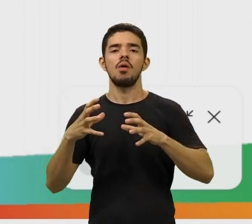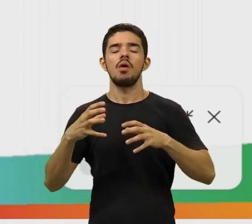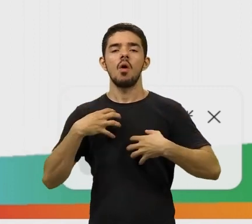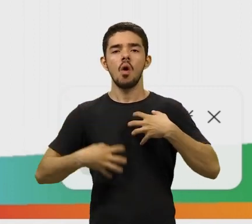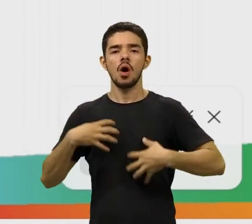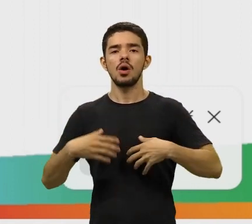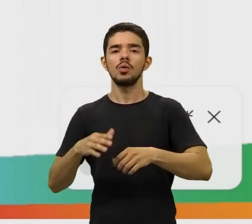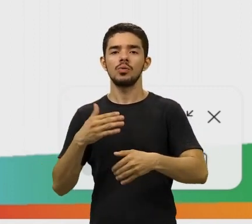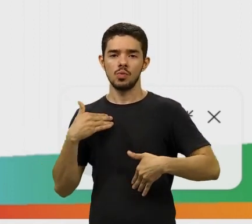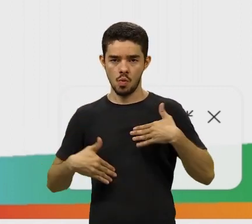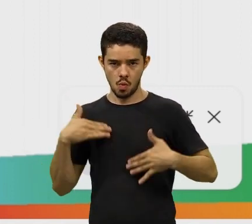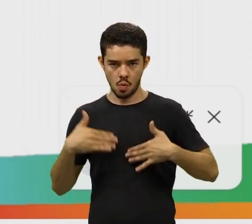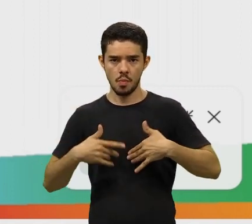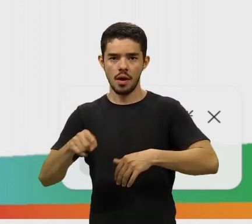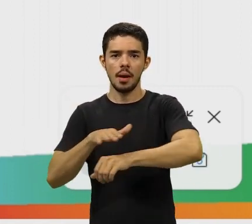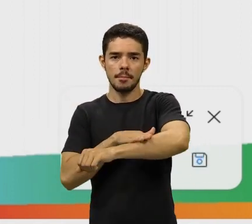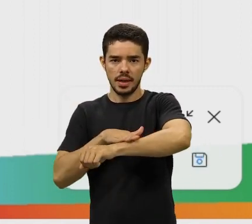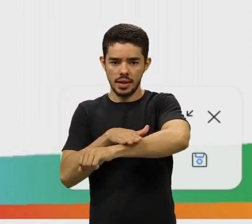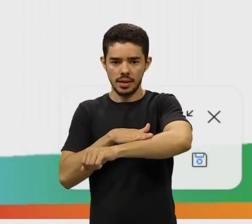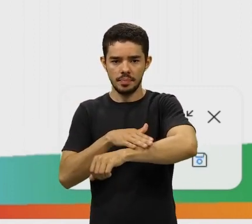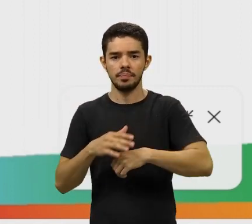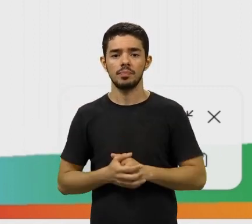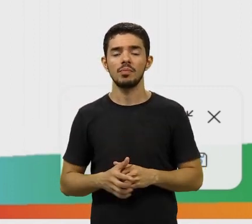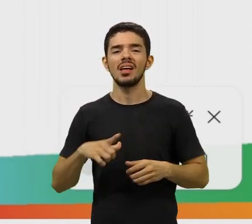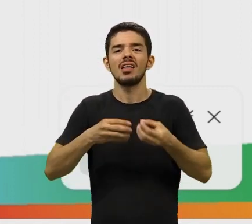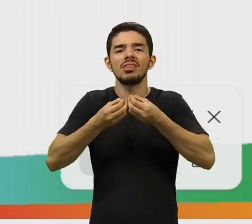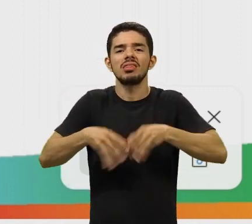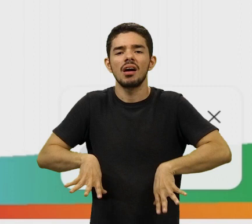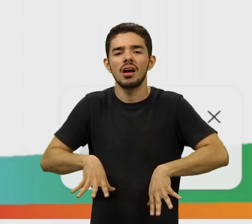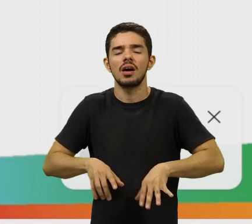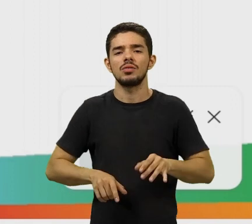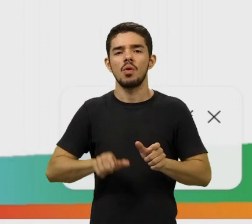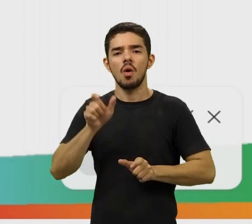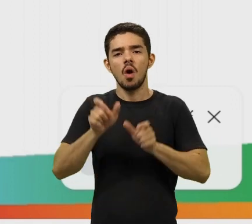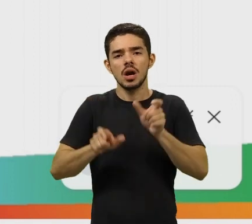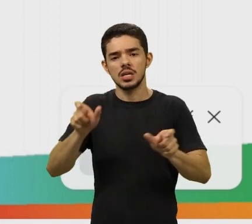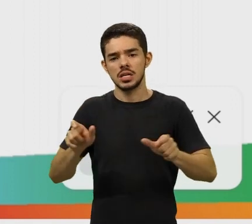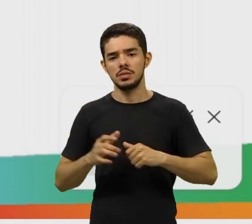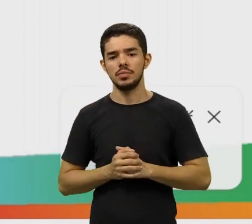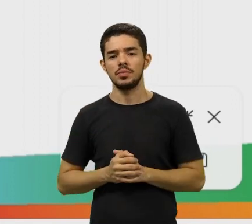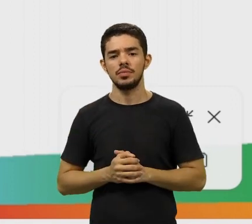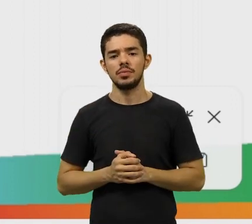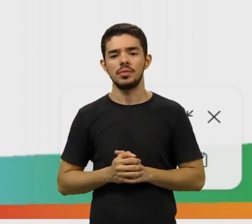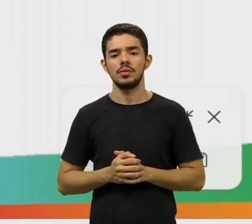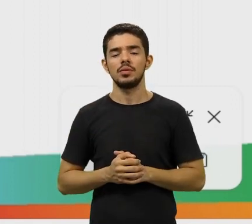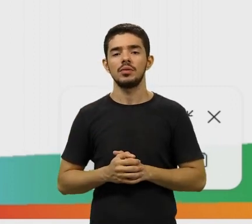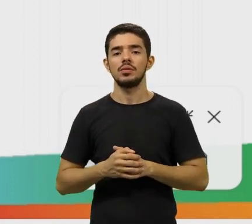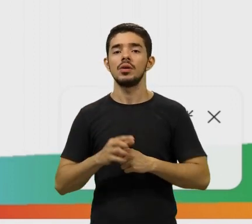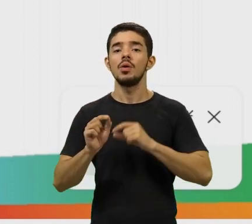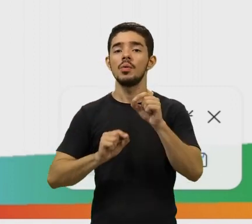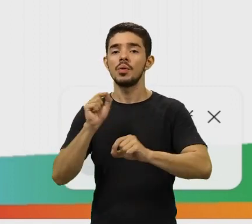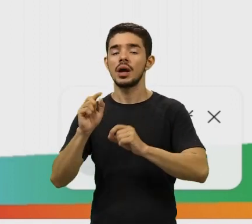pele. Aqui, órgão. Causando sérios danos aos organismos. Nesse caso, a ação